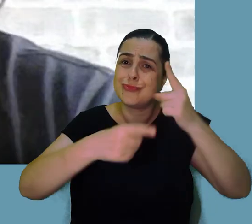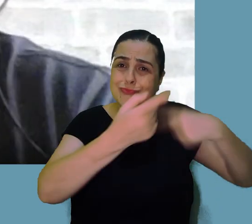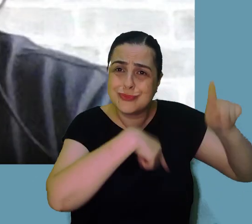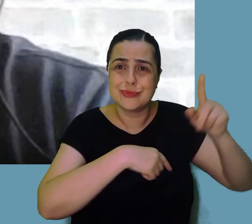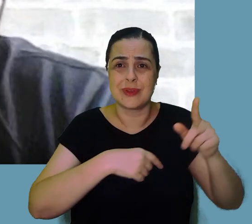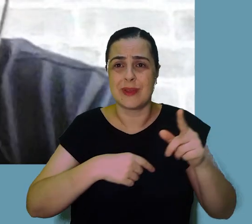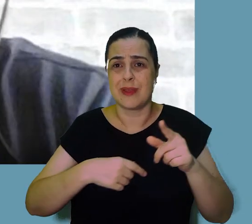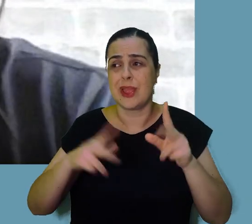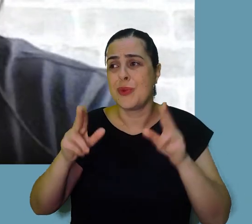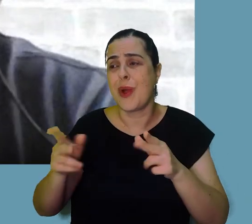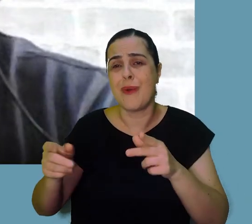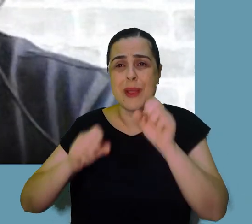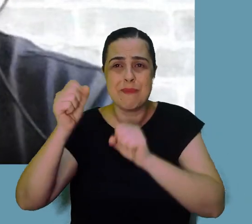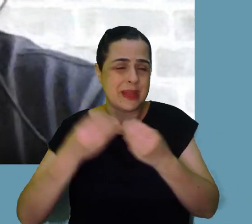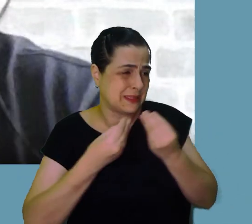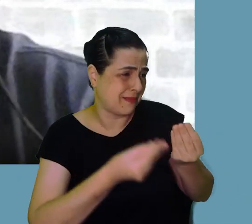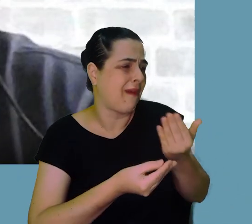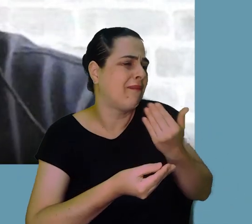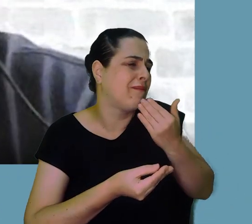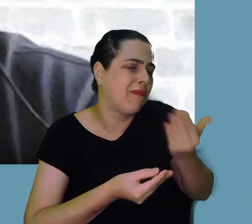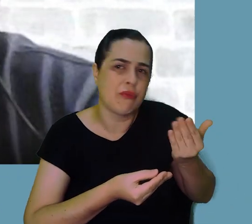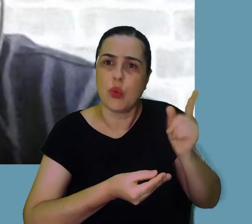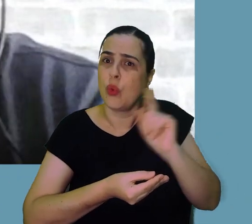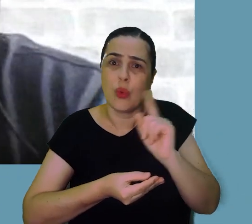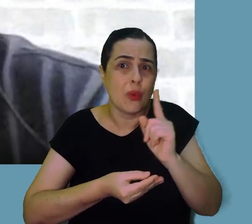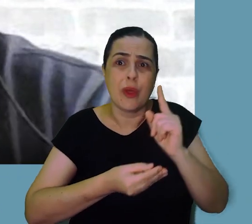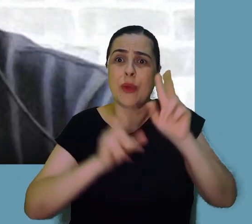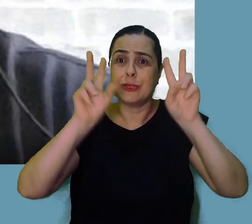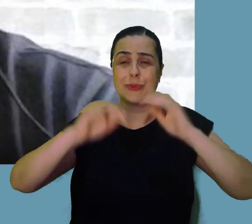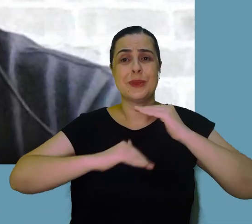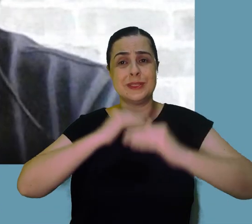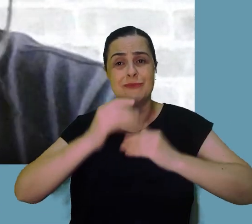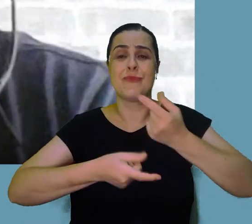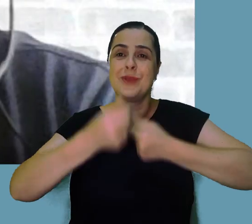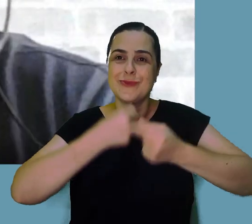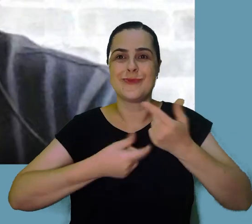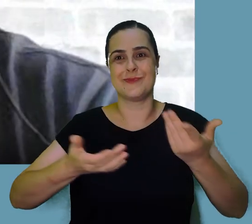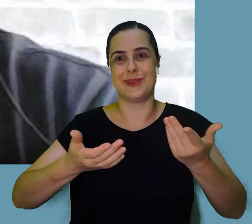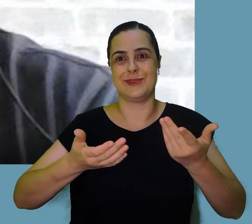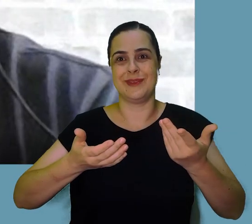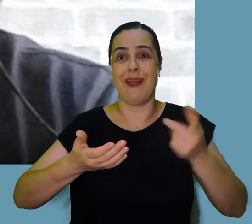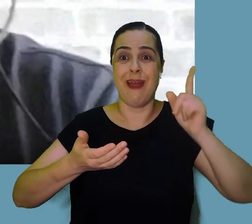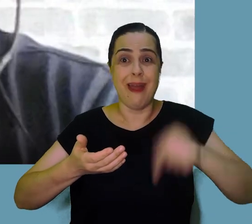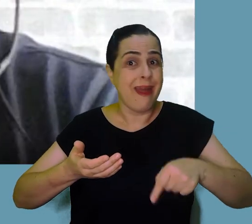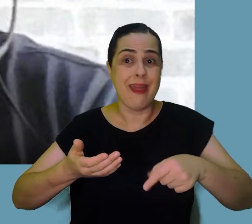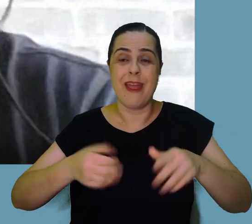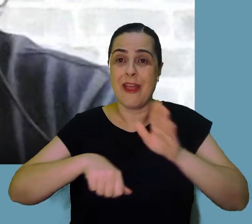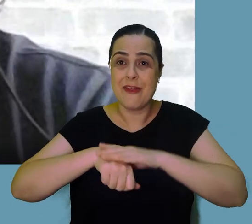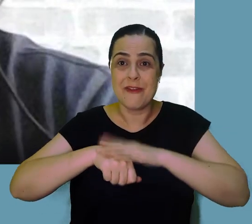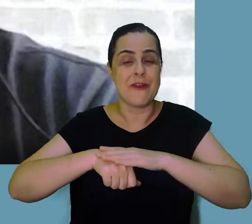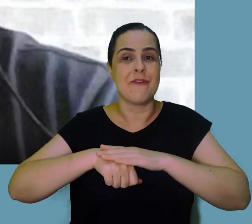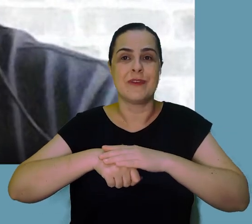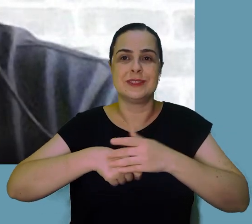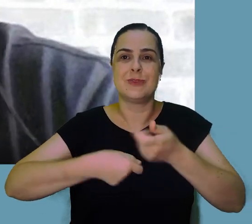questão de favor, é uma questão de desenvolvimento econômico, é uma questão de business, é uma questão de negócio, é